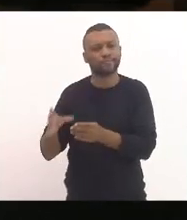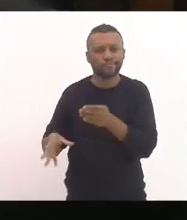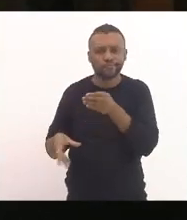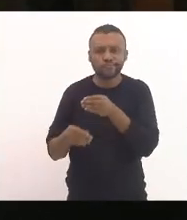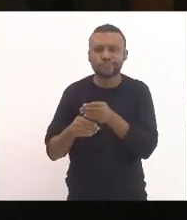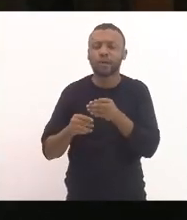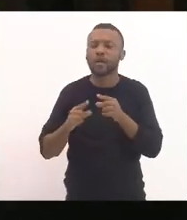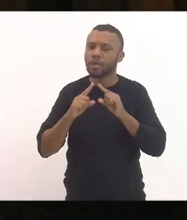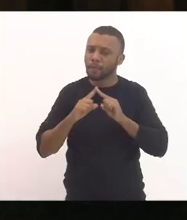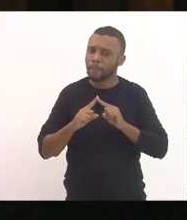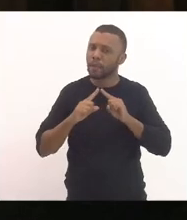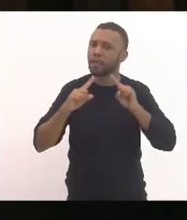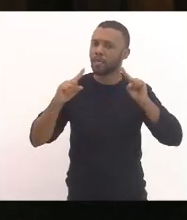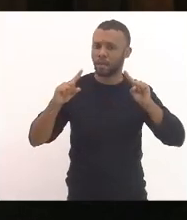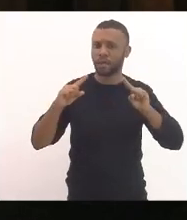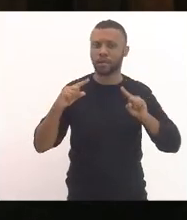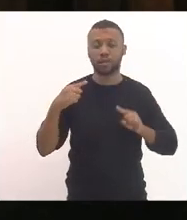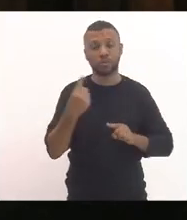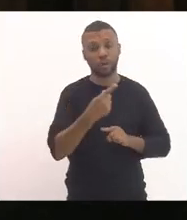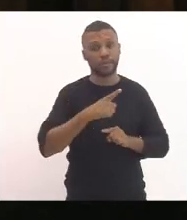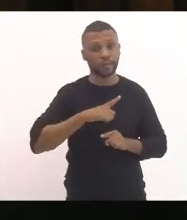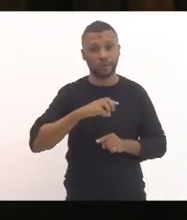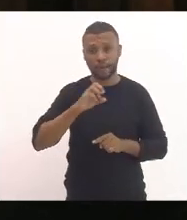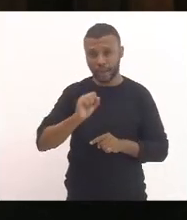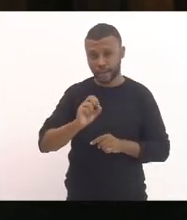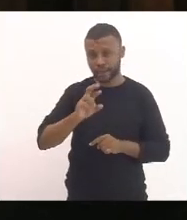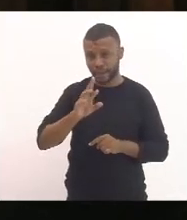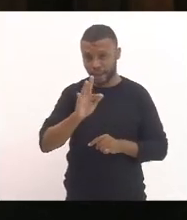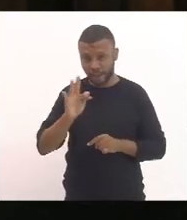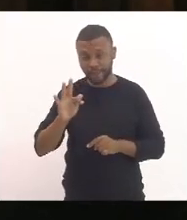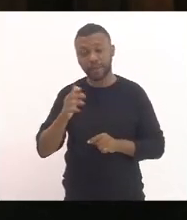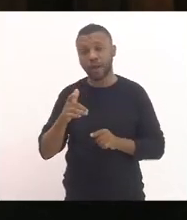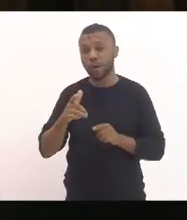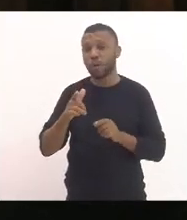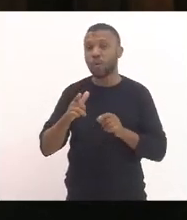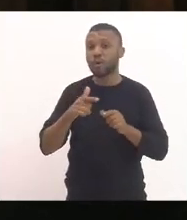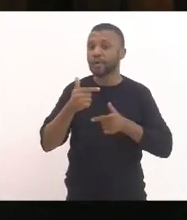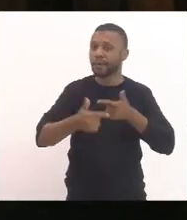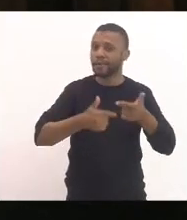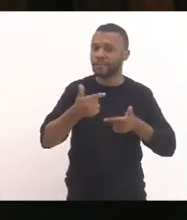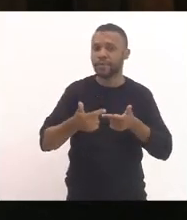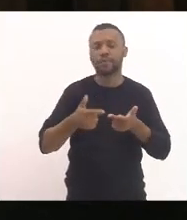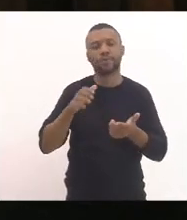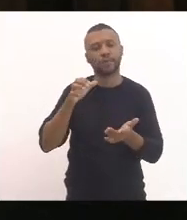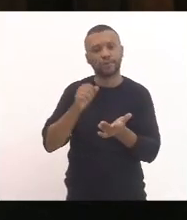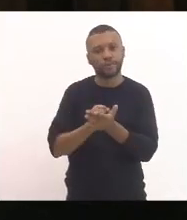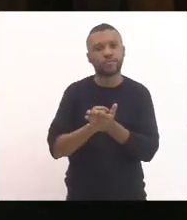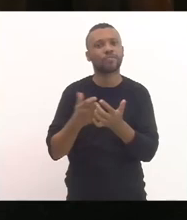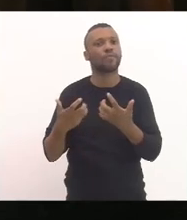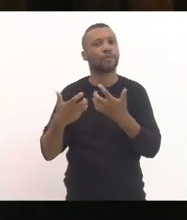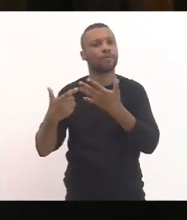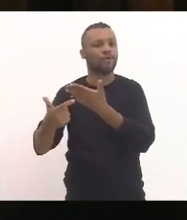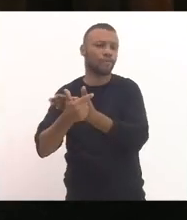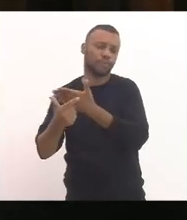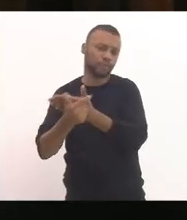reclamo né Nós temos a nossa srf serviço de registros funcionais da nossa Polícia Civil local